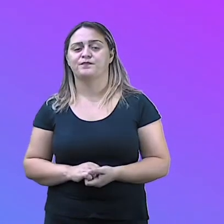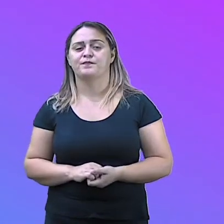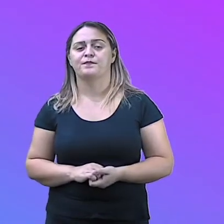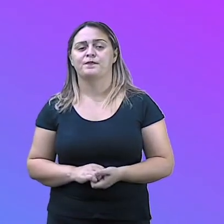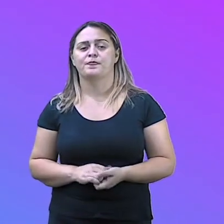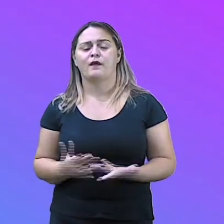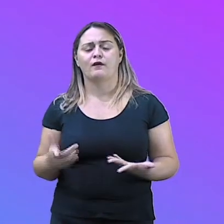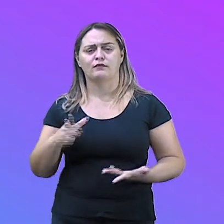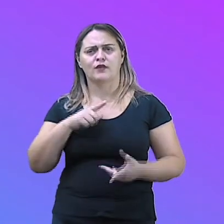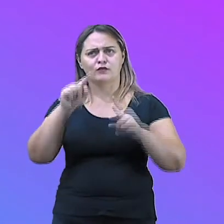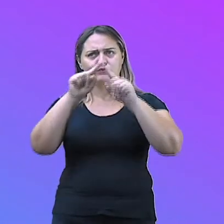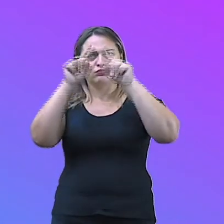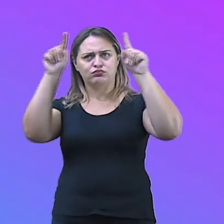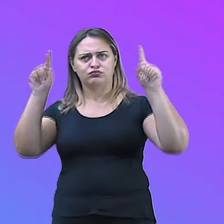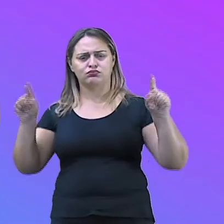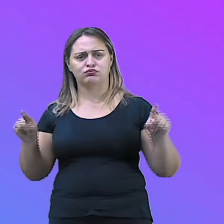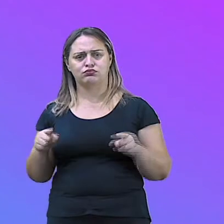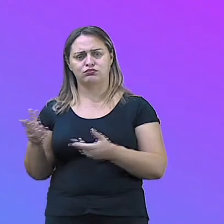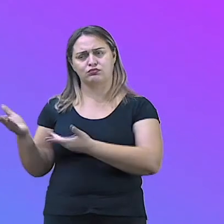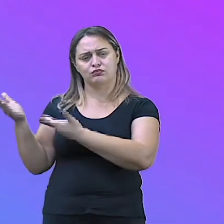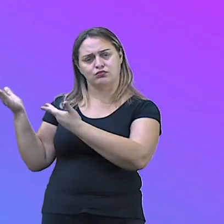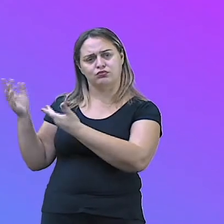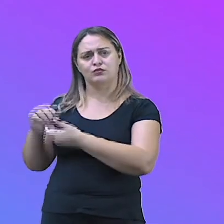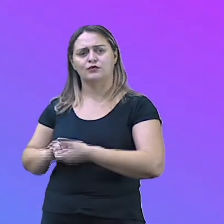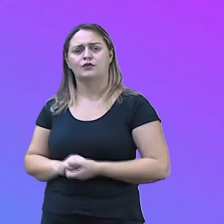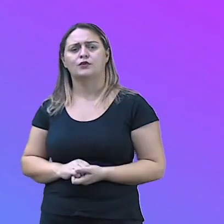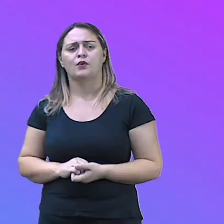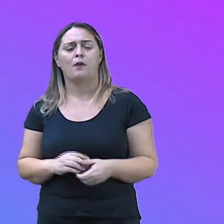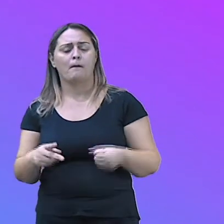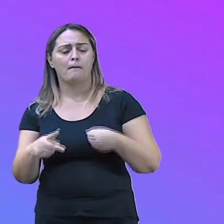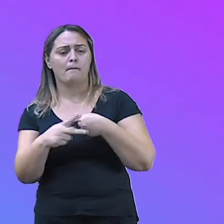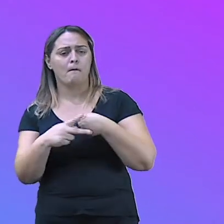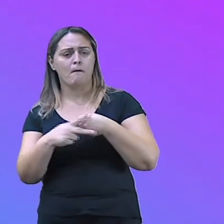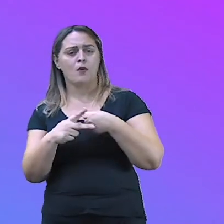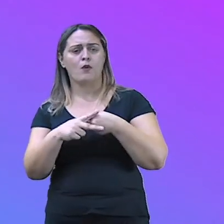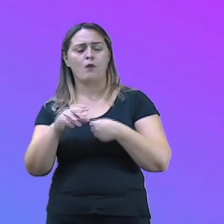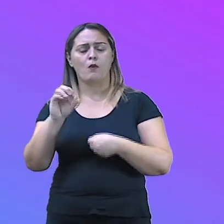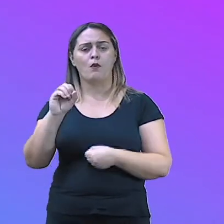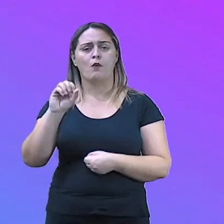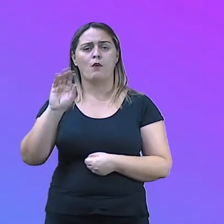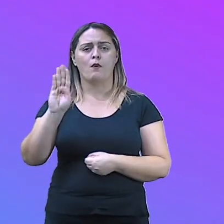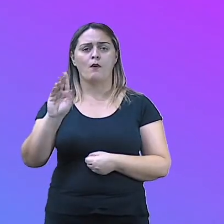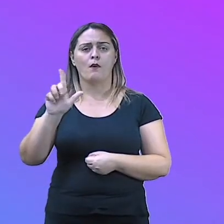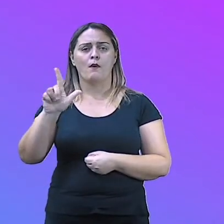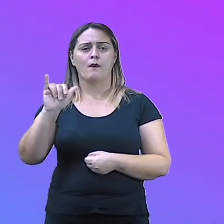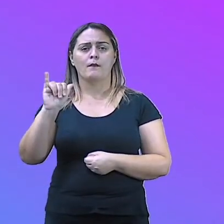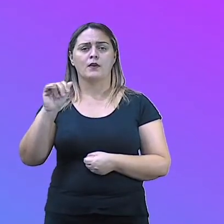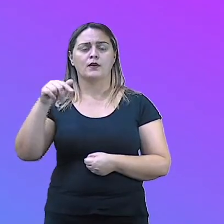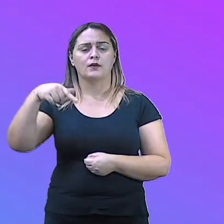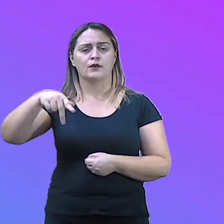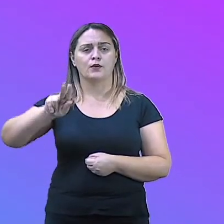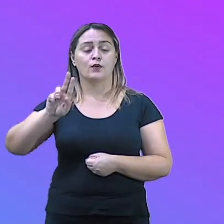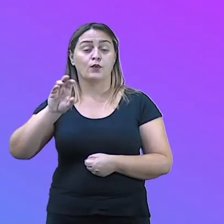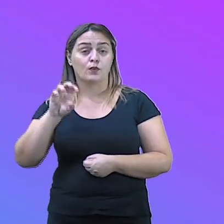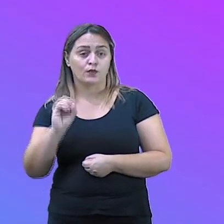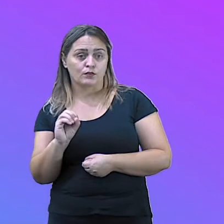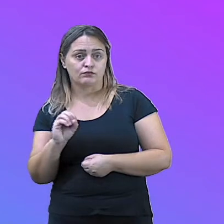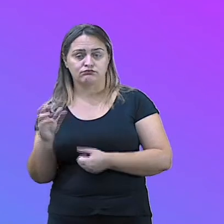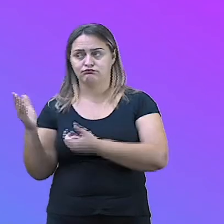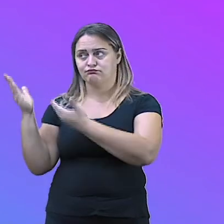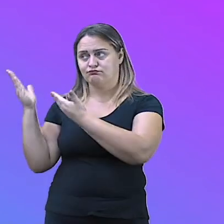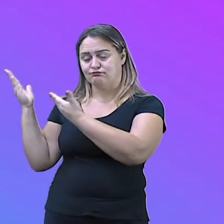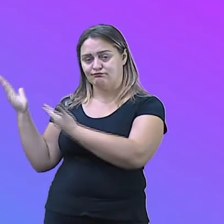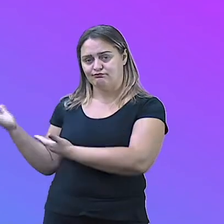um quadro com os pronomes pessoais retos e os pronomes pessoais oblíquos, para ainda ficar mais claro. Então,